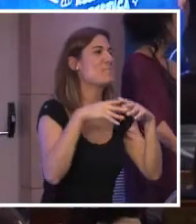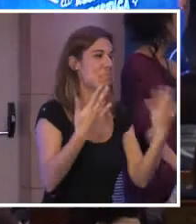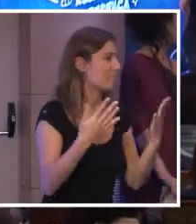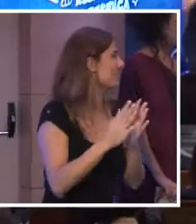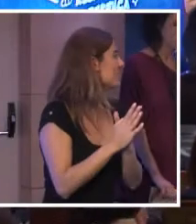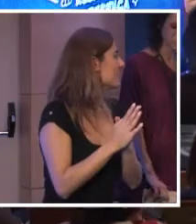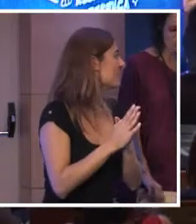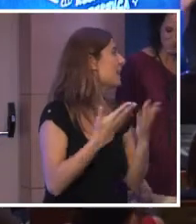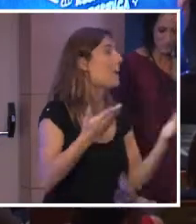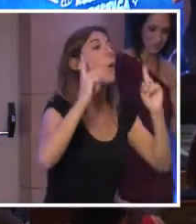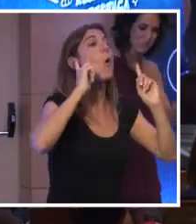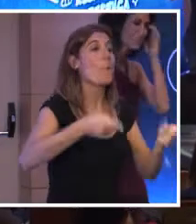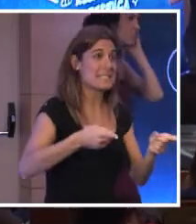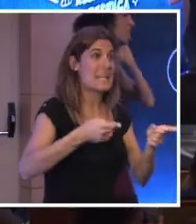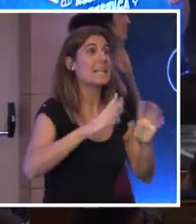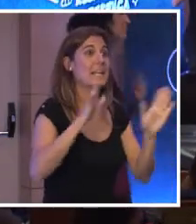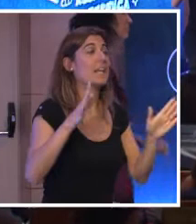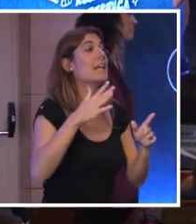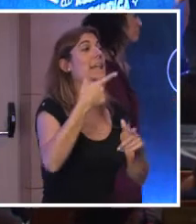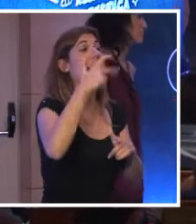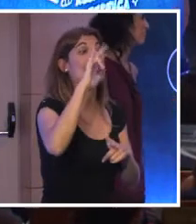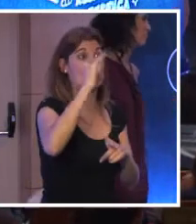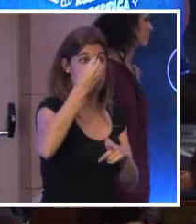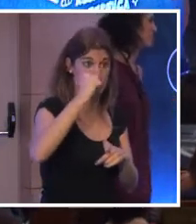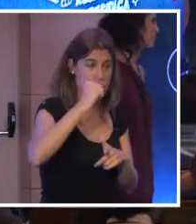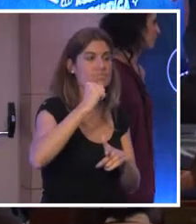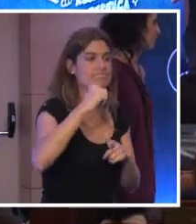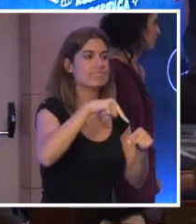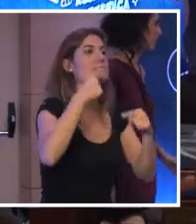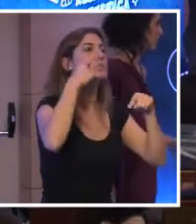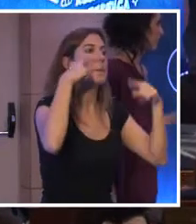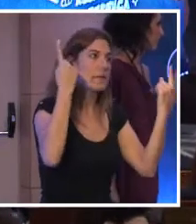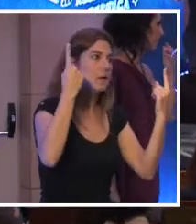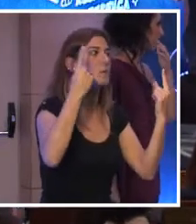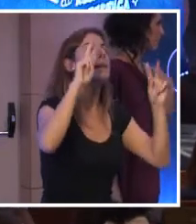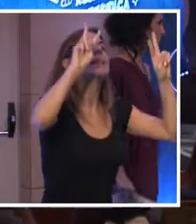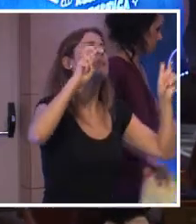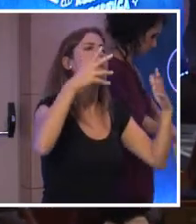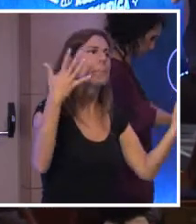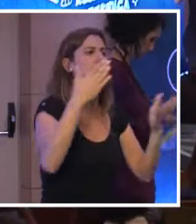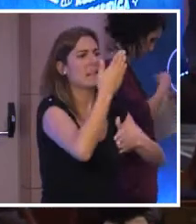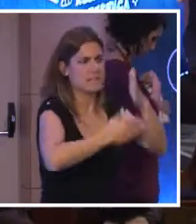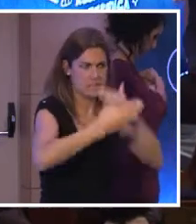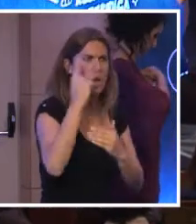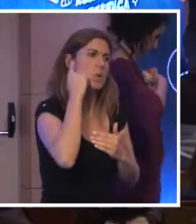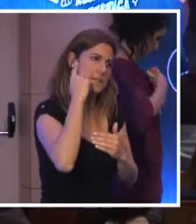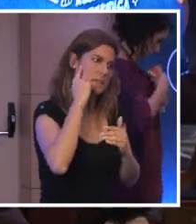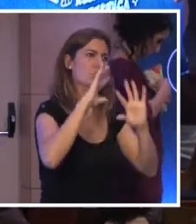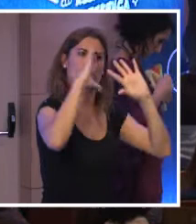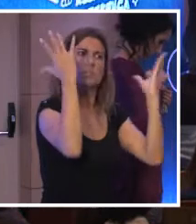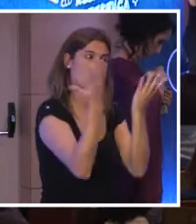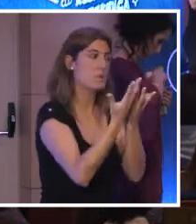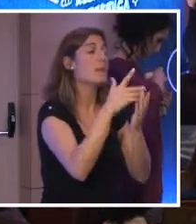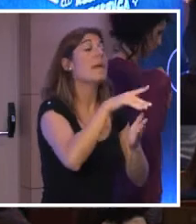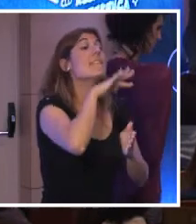Bom, para quem não sabe, Tribos é um espetáculo que fala sobre a deficiência auditiva na medida que tem